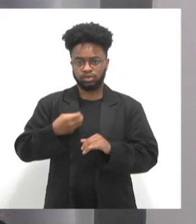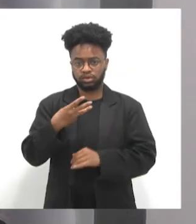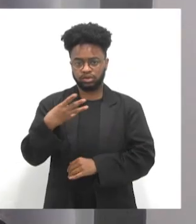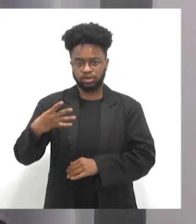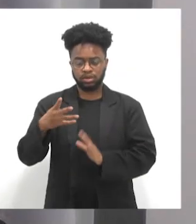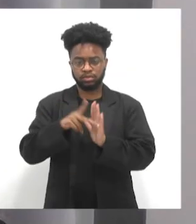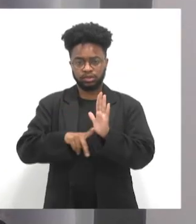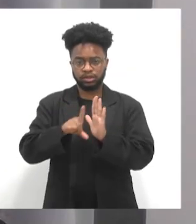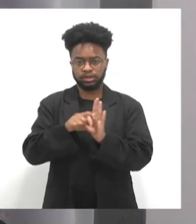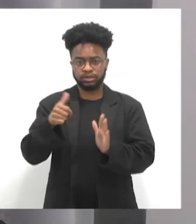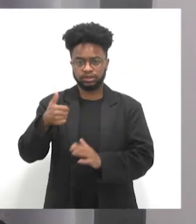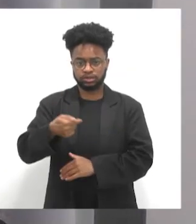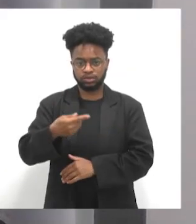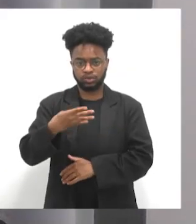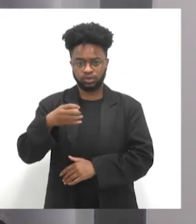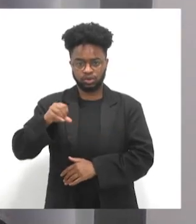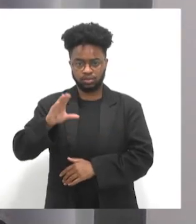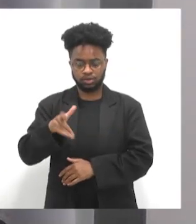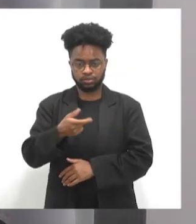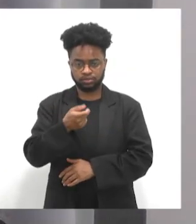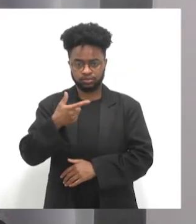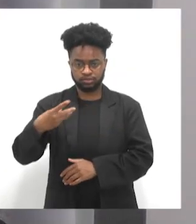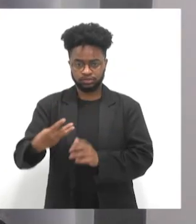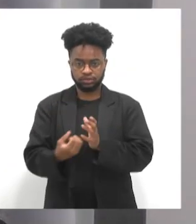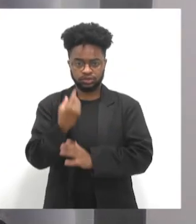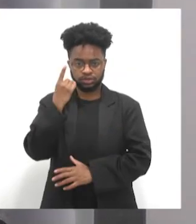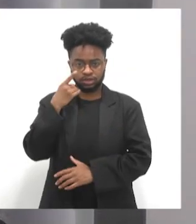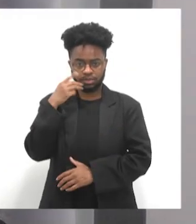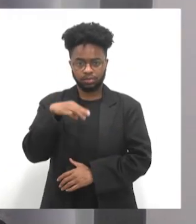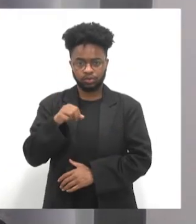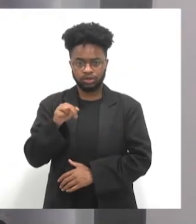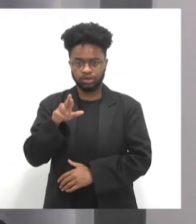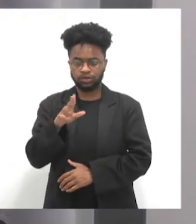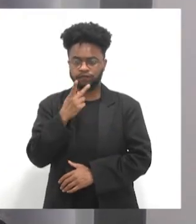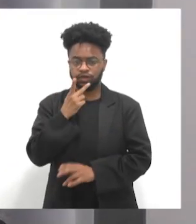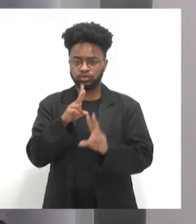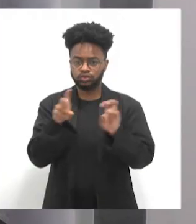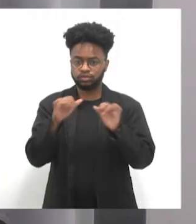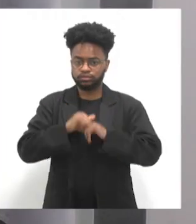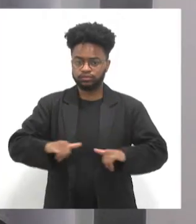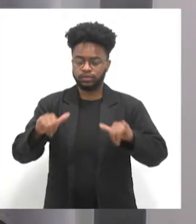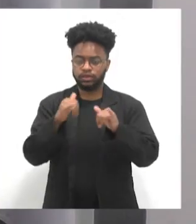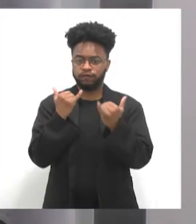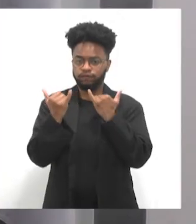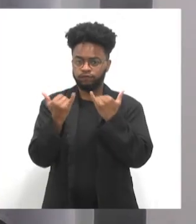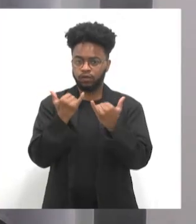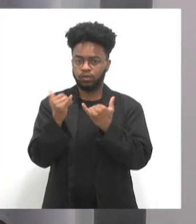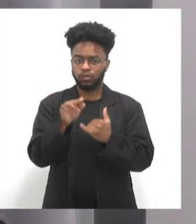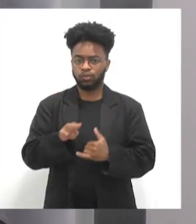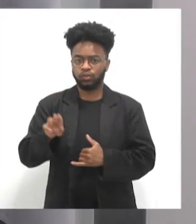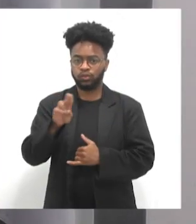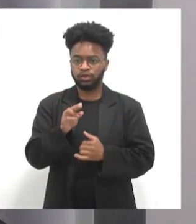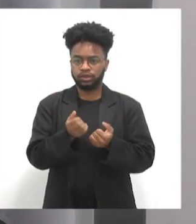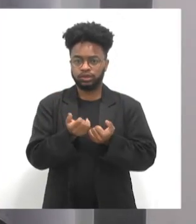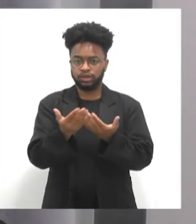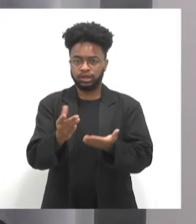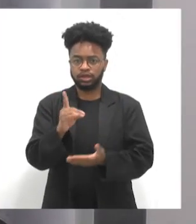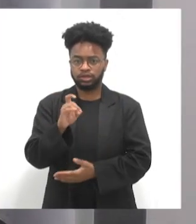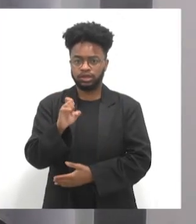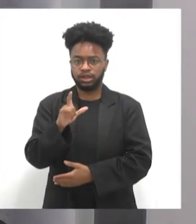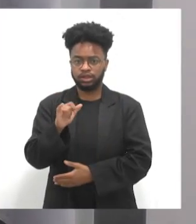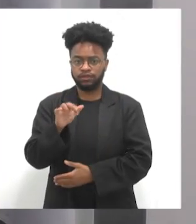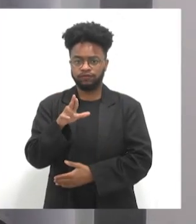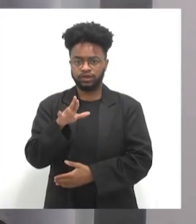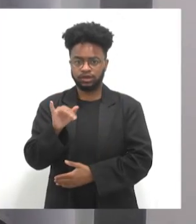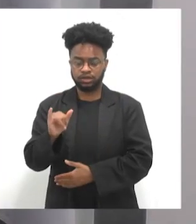de Lei 1749 de 23, de autoria do deputado Munir Neto, que dispõe sobre a divulgação de informações através de entrega delivery, a